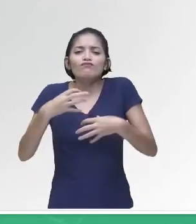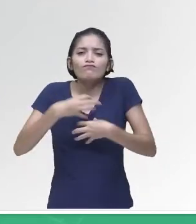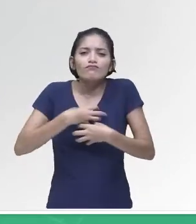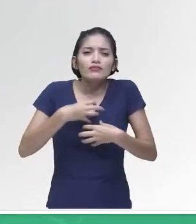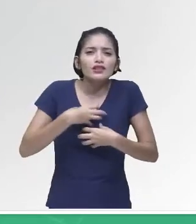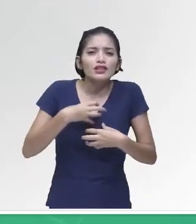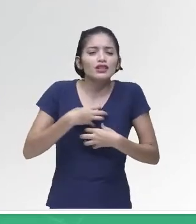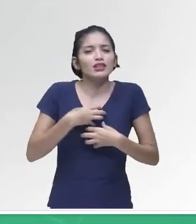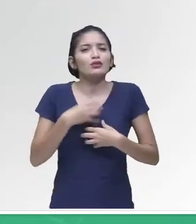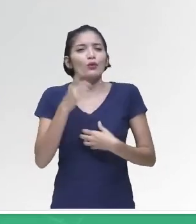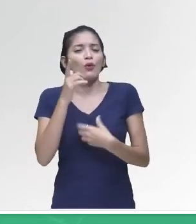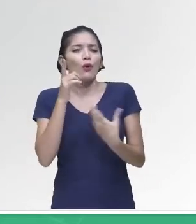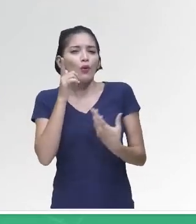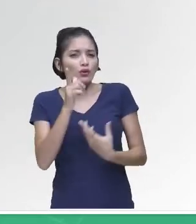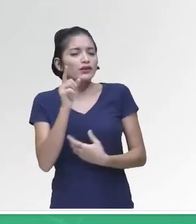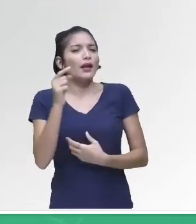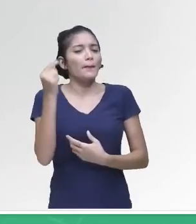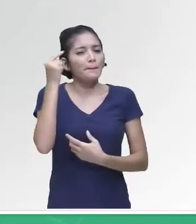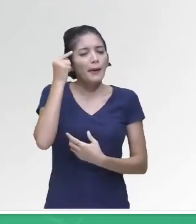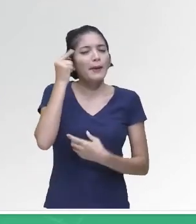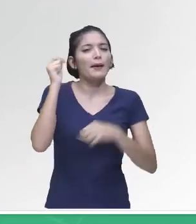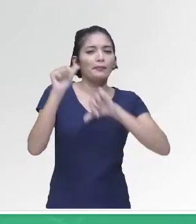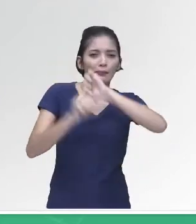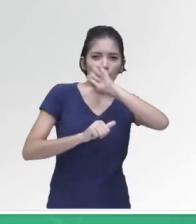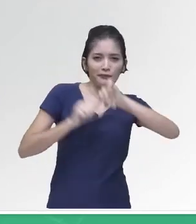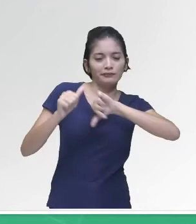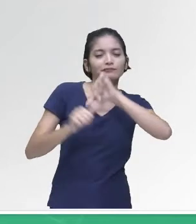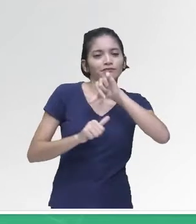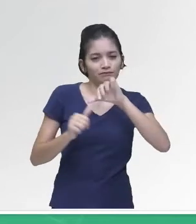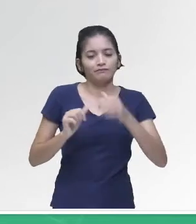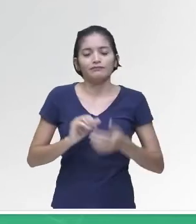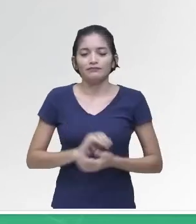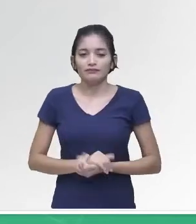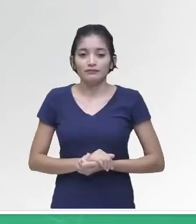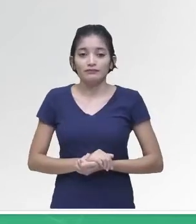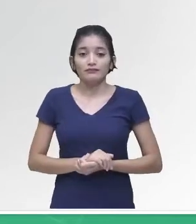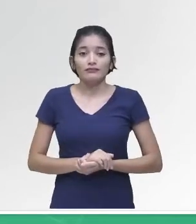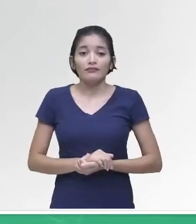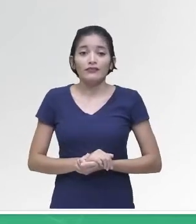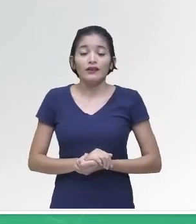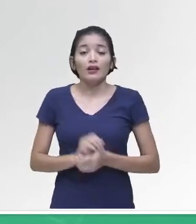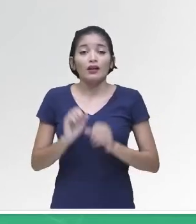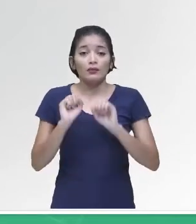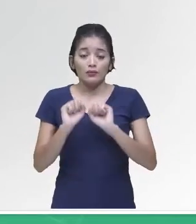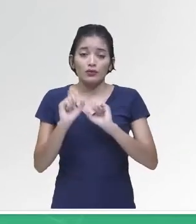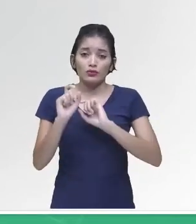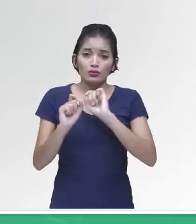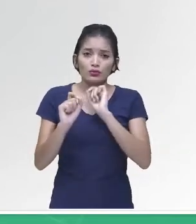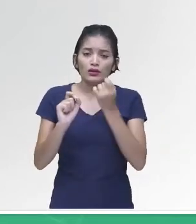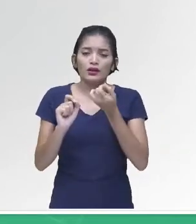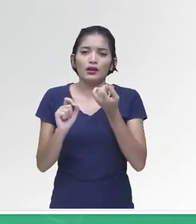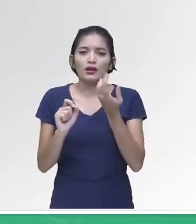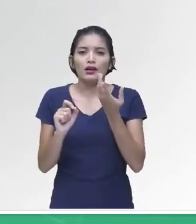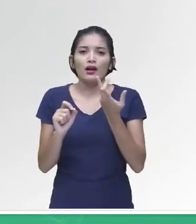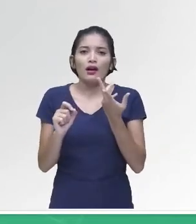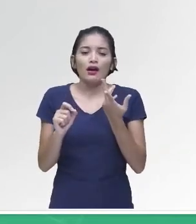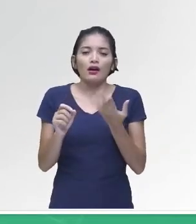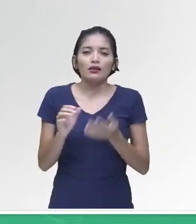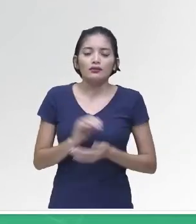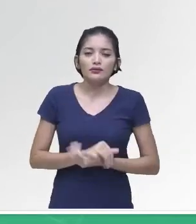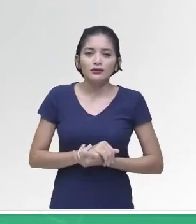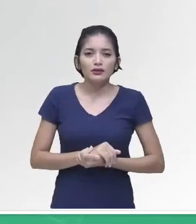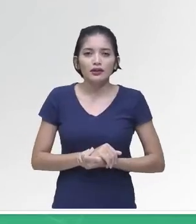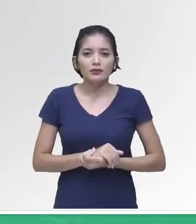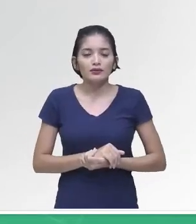de convencer o outro sobre o posicionamento. Isso aqui a gente chama até de um pouquinho de persuasão, quando eu